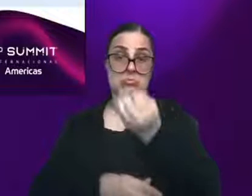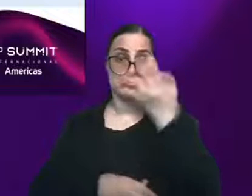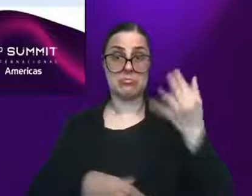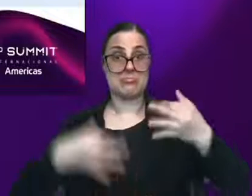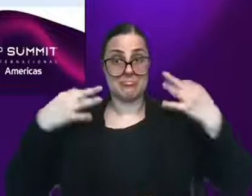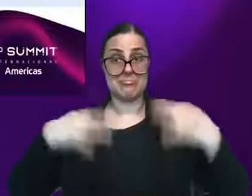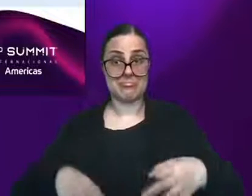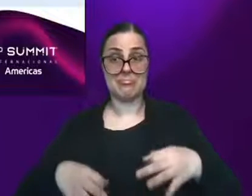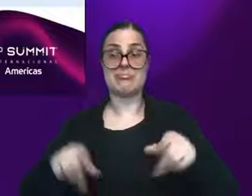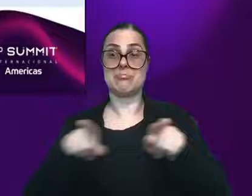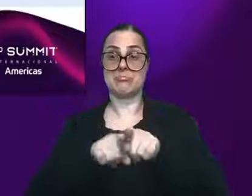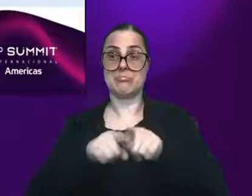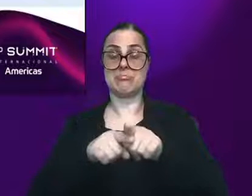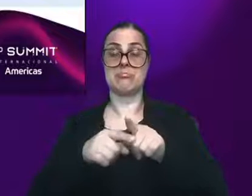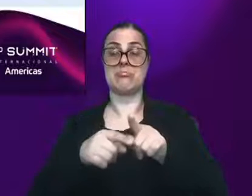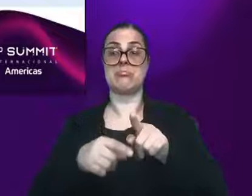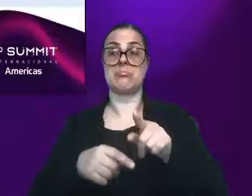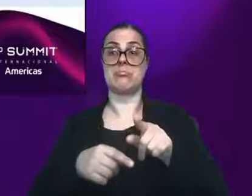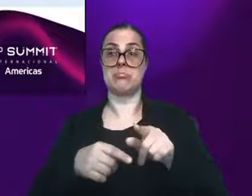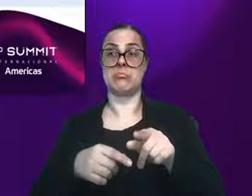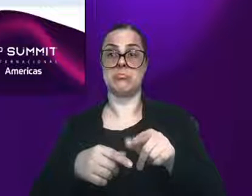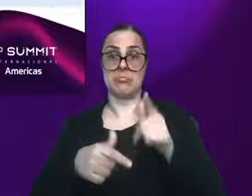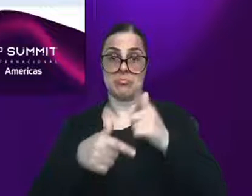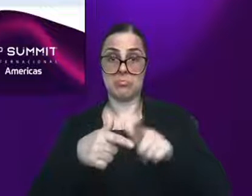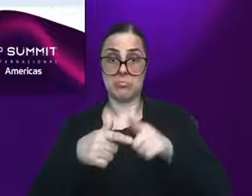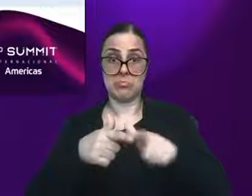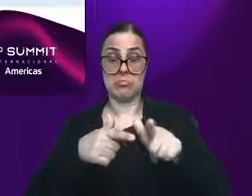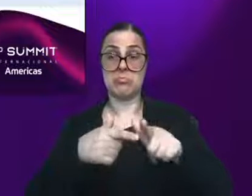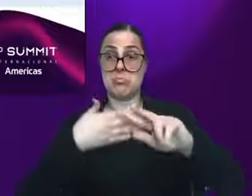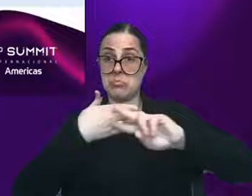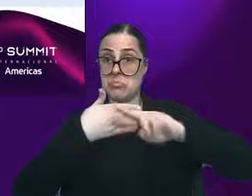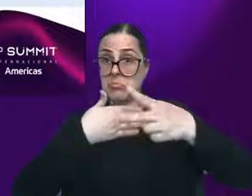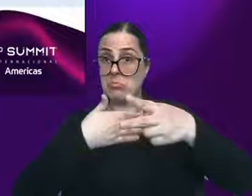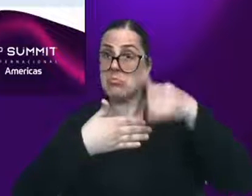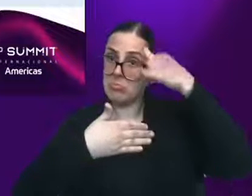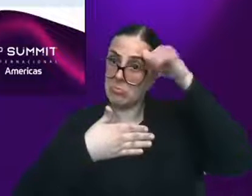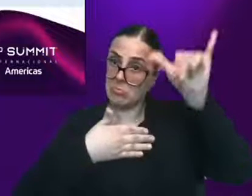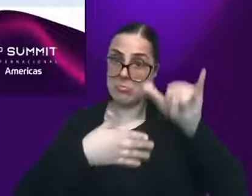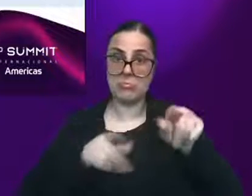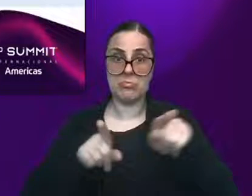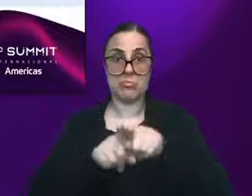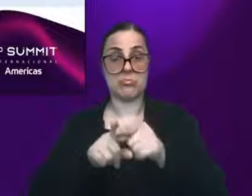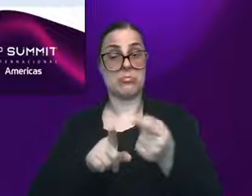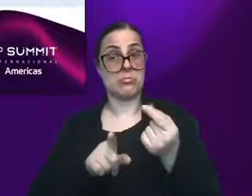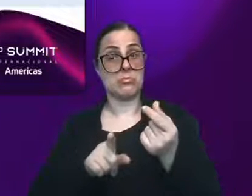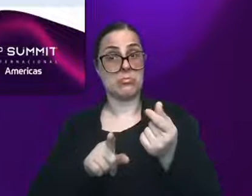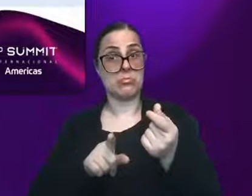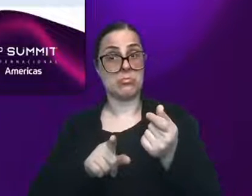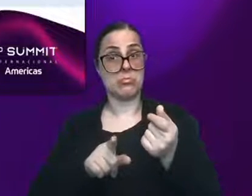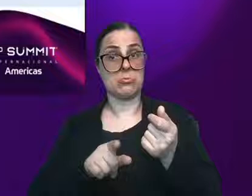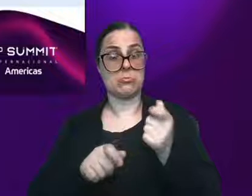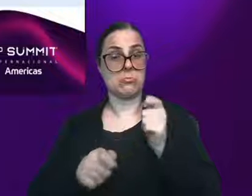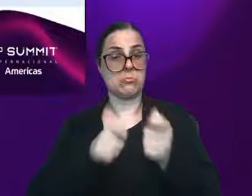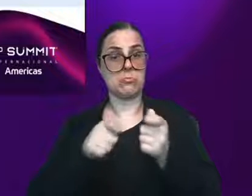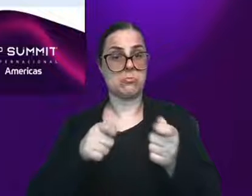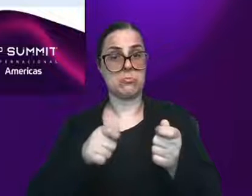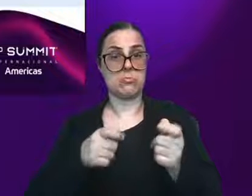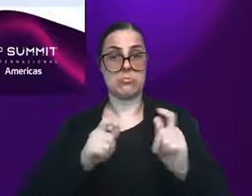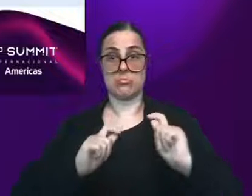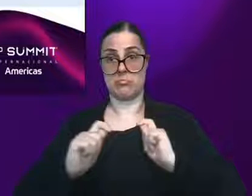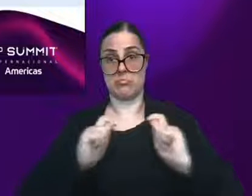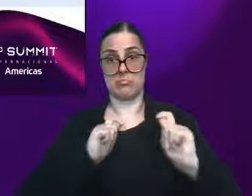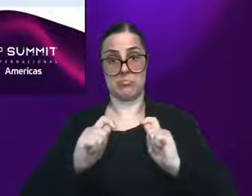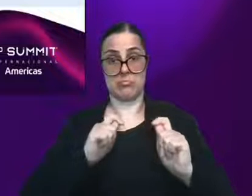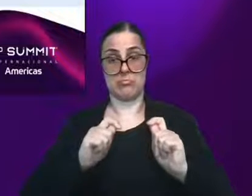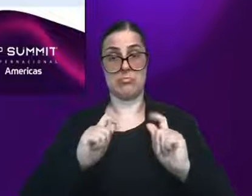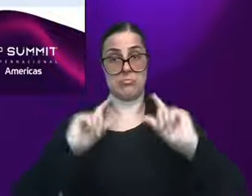prevenindo efeitos adversos e reduzindo o custo. Onde você tem o clínico, fazendo a prescrição, o farmacêutico